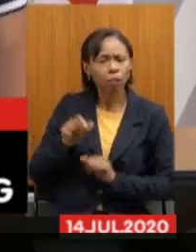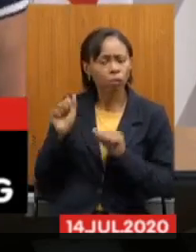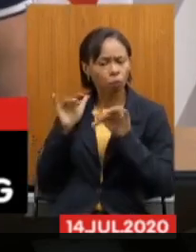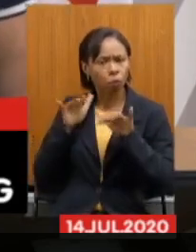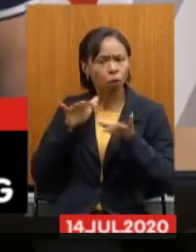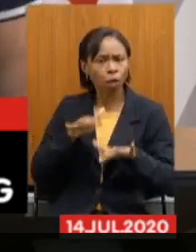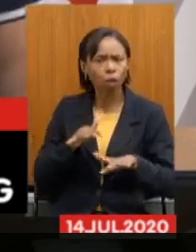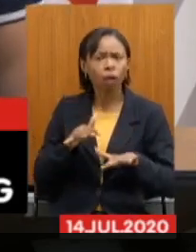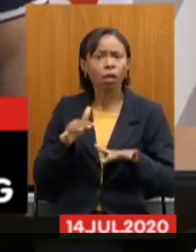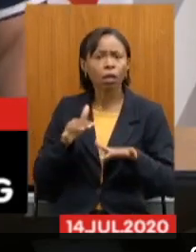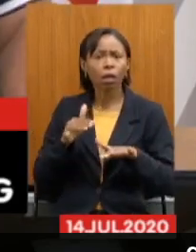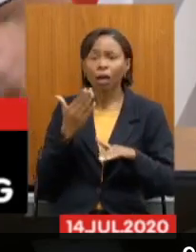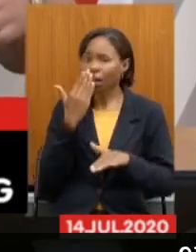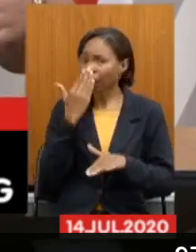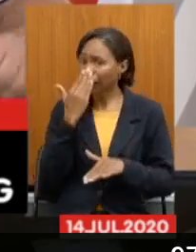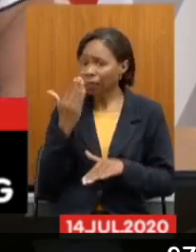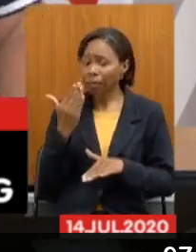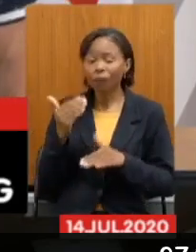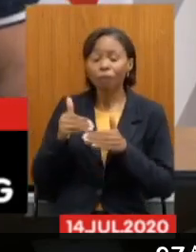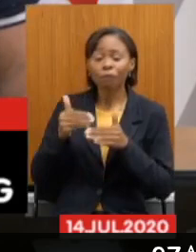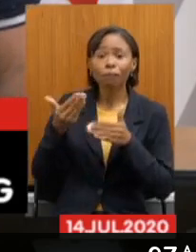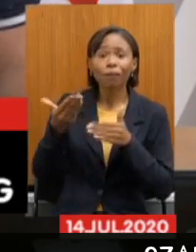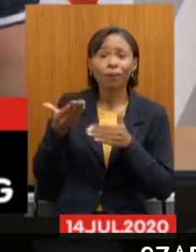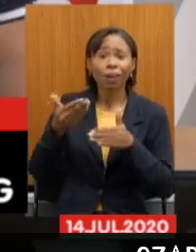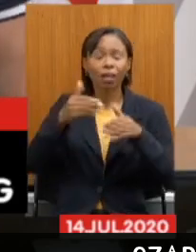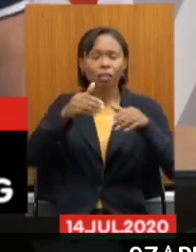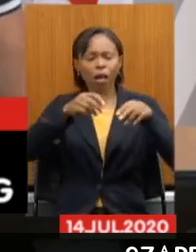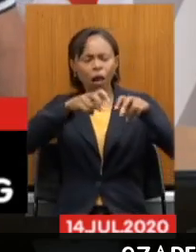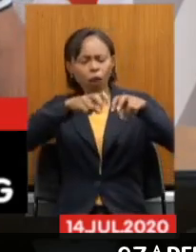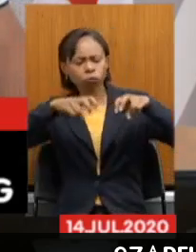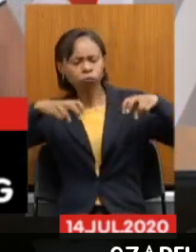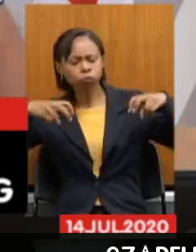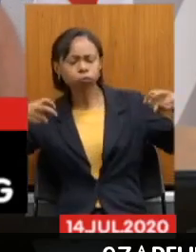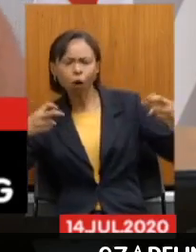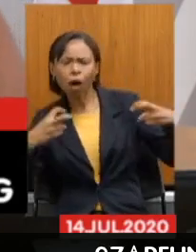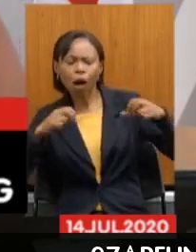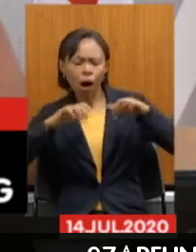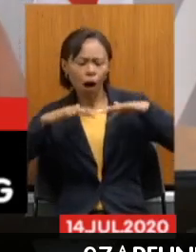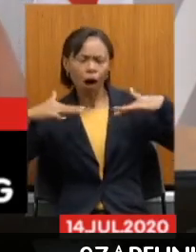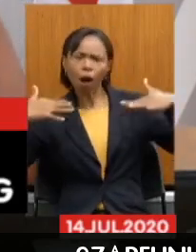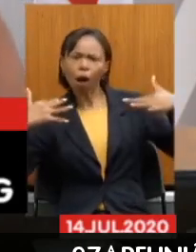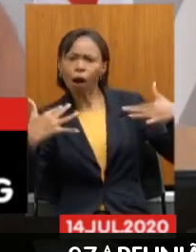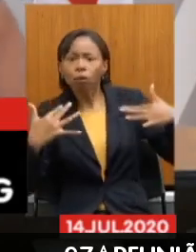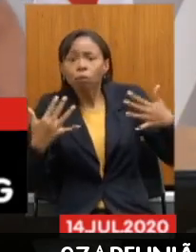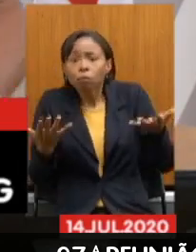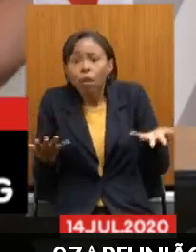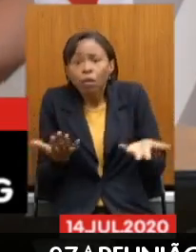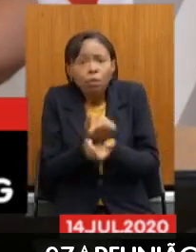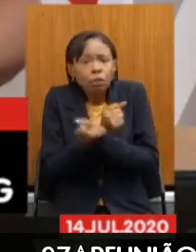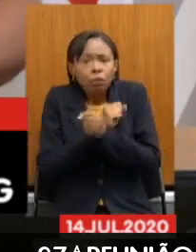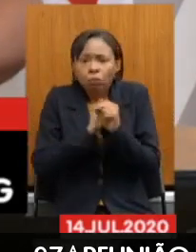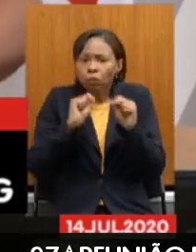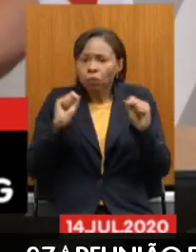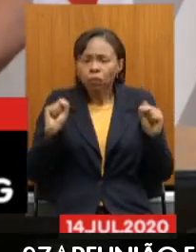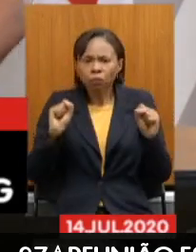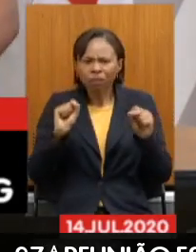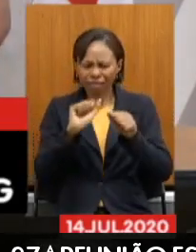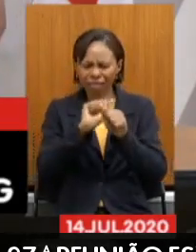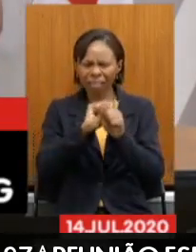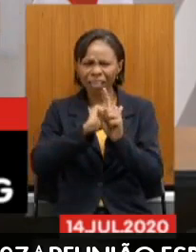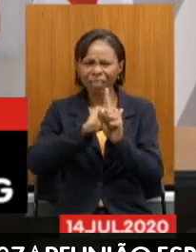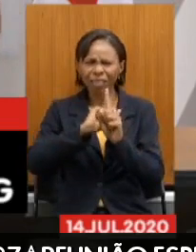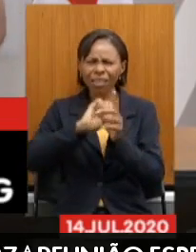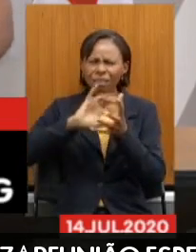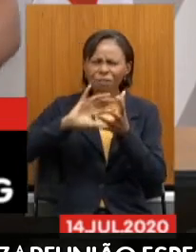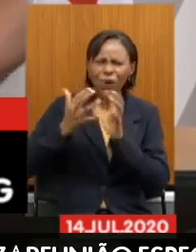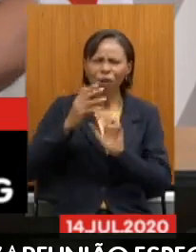dentro, aqui na porta, nas nossas galerias. E isso não é possível. Essa reforma veio no pior momento que